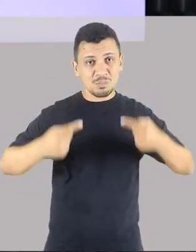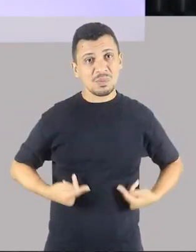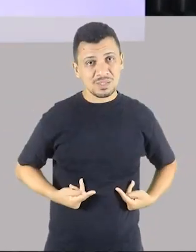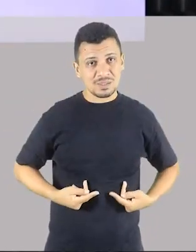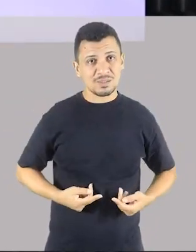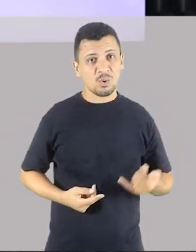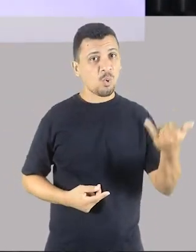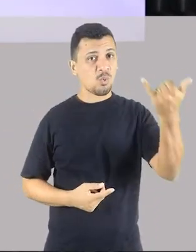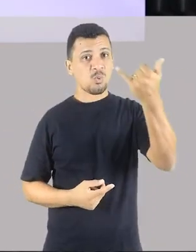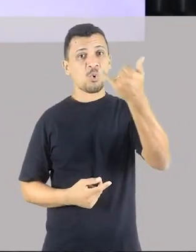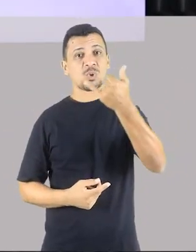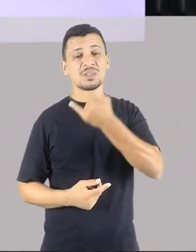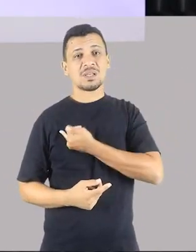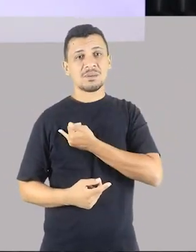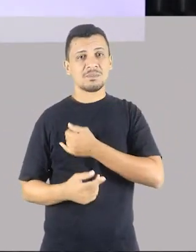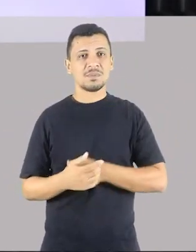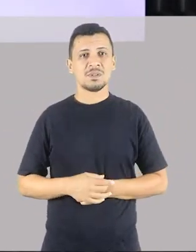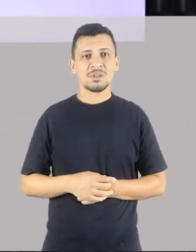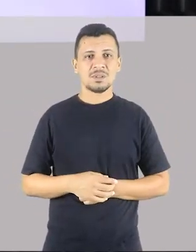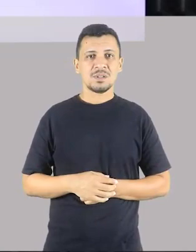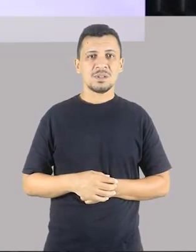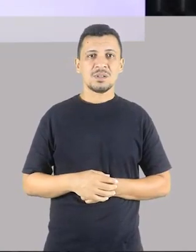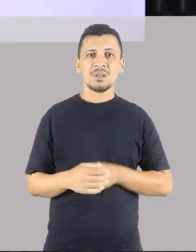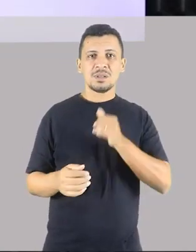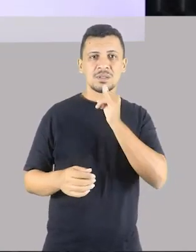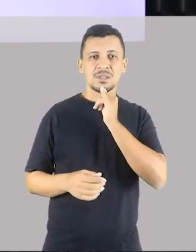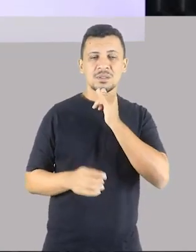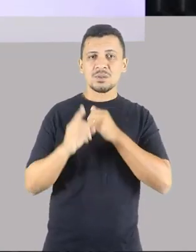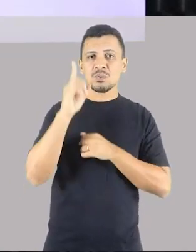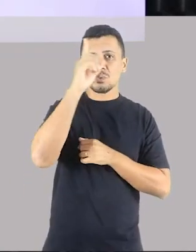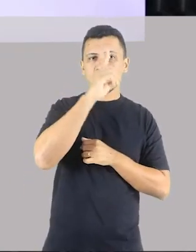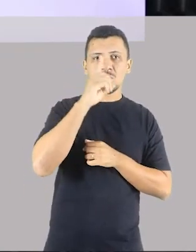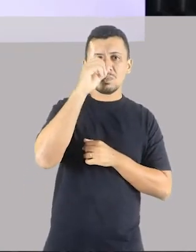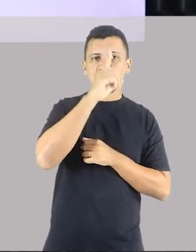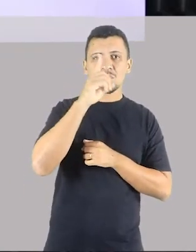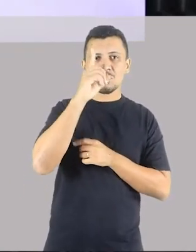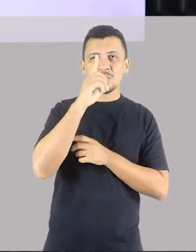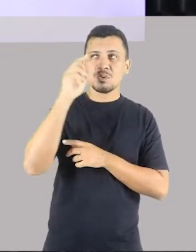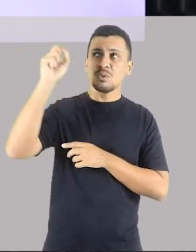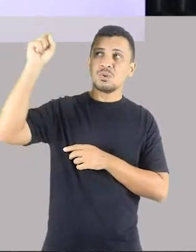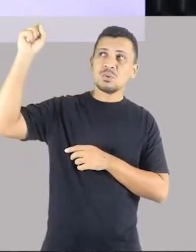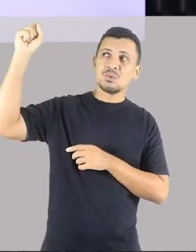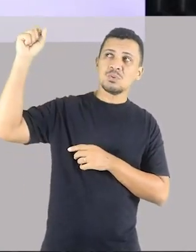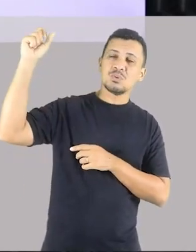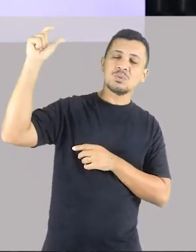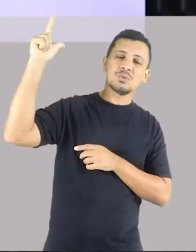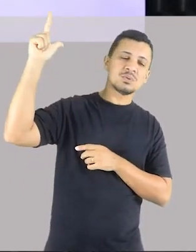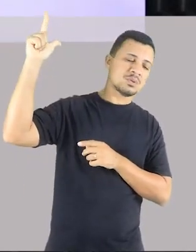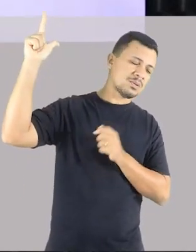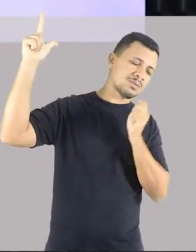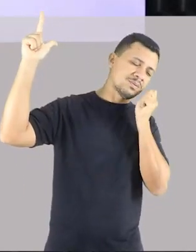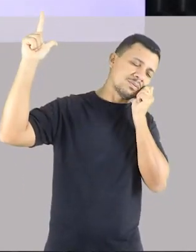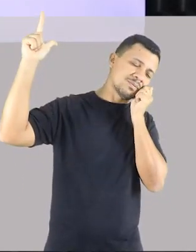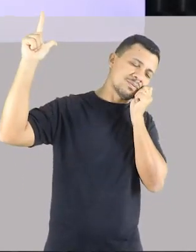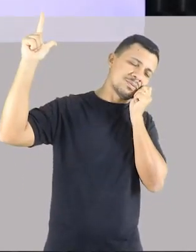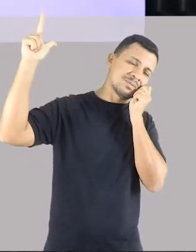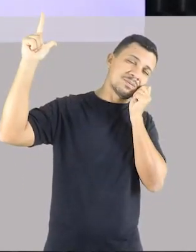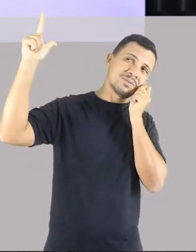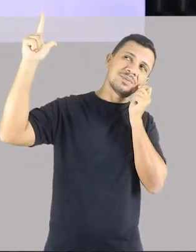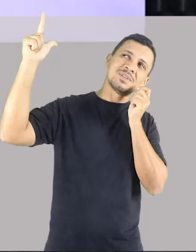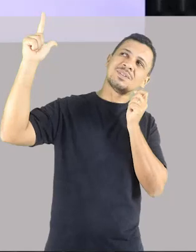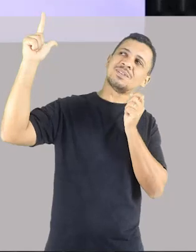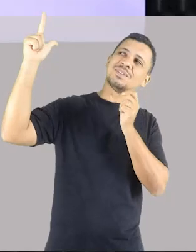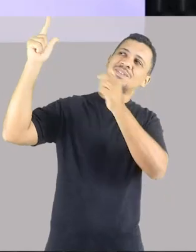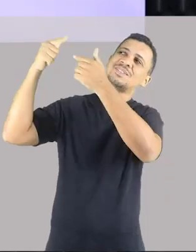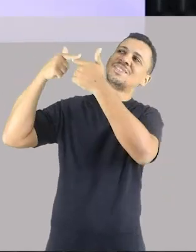No domingo o sol me acordou, tá? O sol acordou e